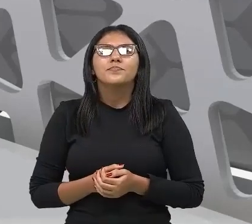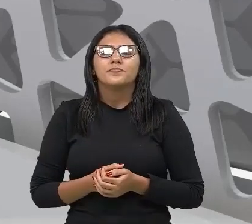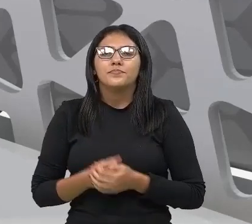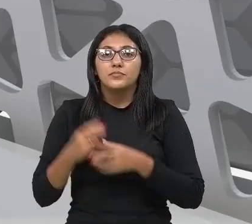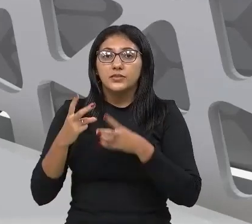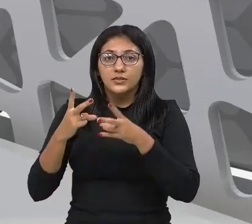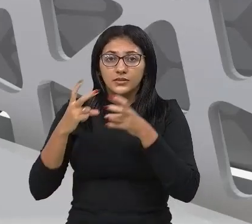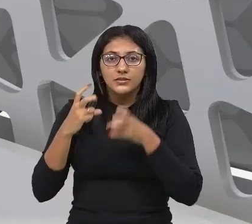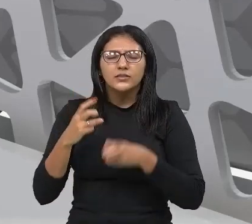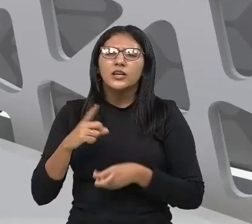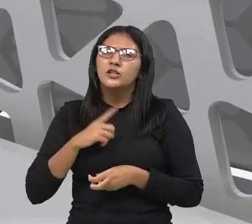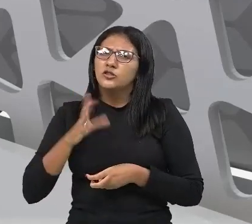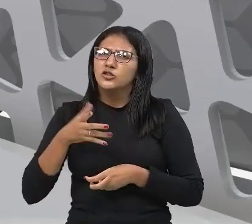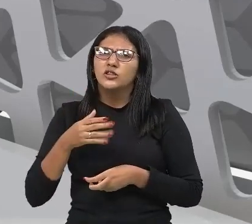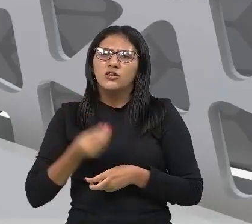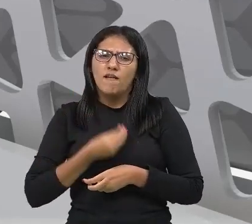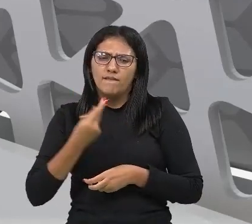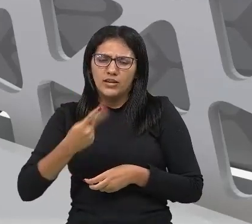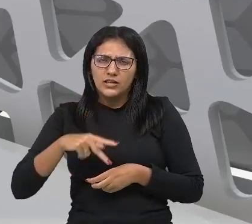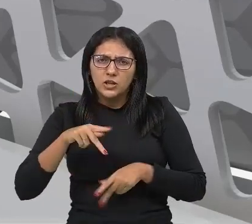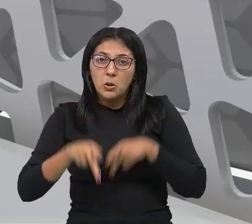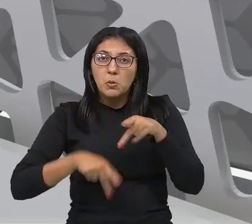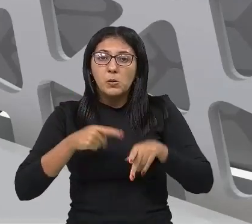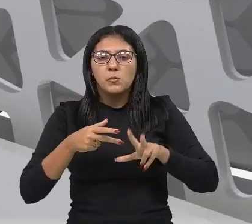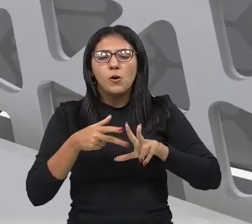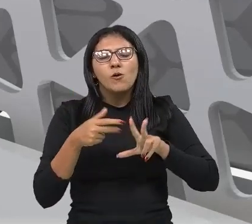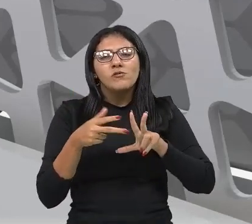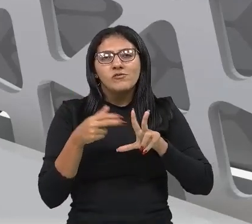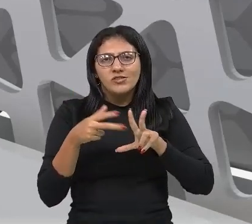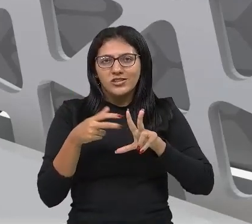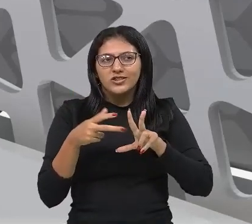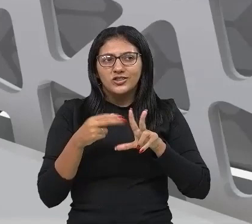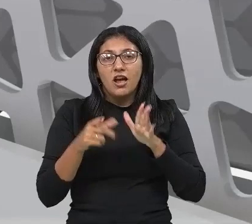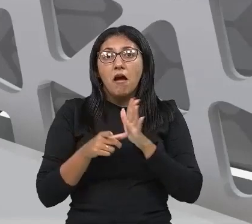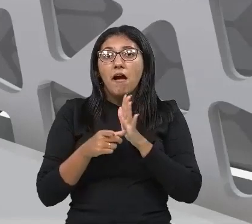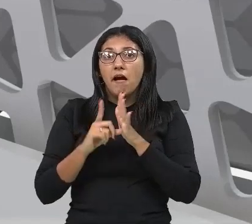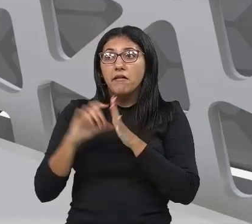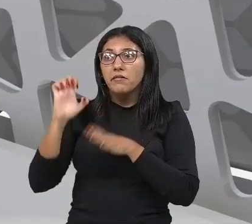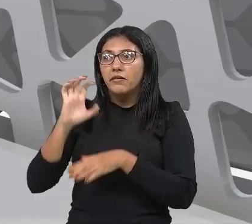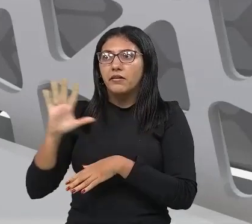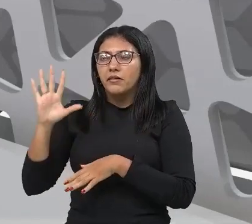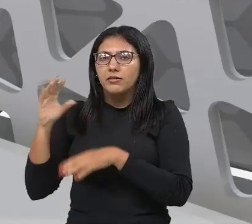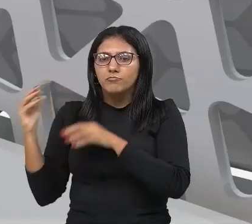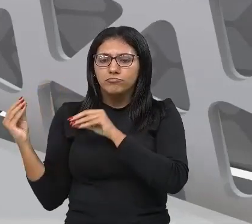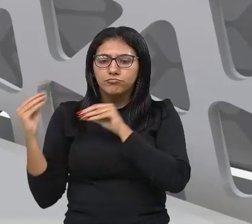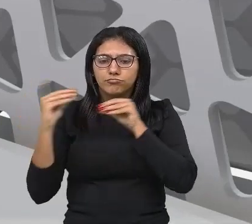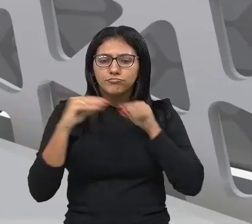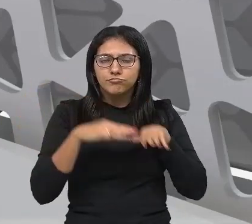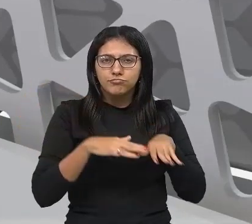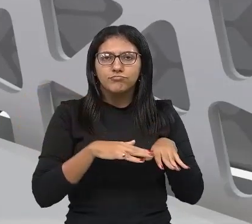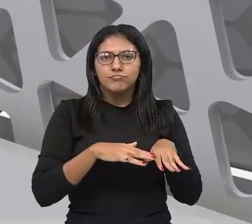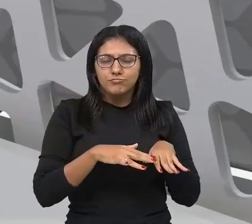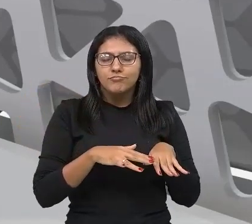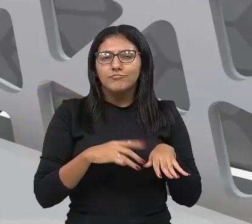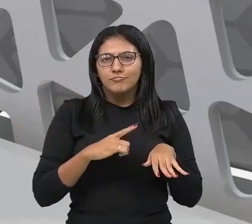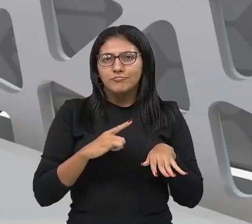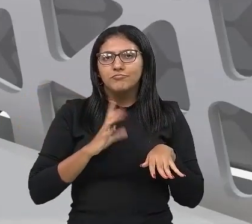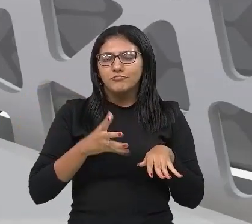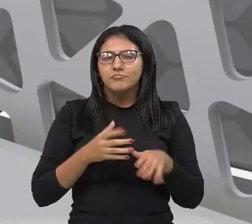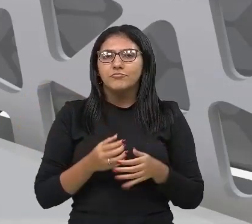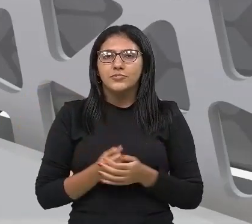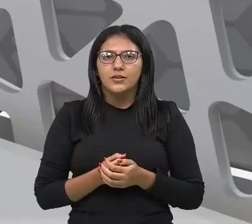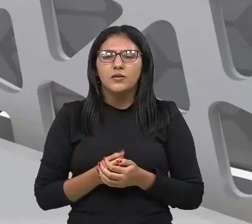já existiam os indígenas aqui antes desse processo de colonização e a gente vai verificar que como acabou